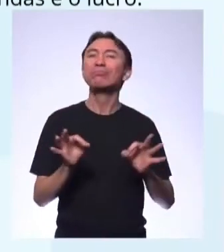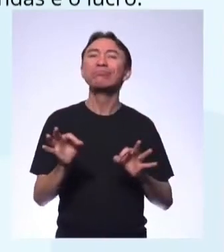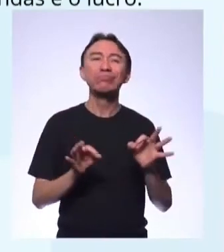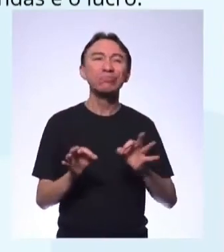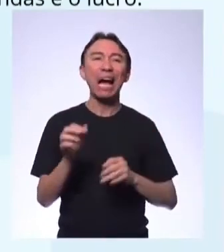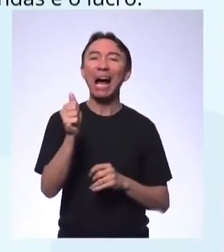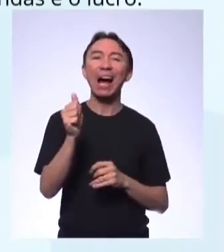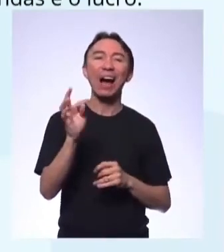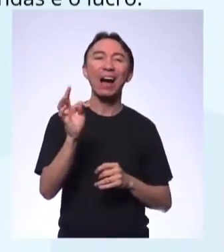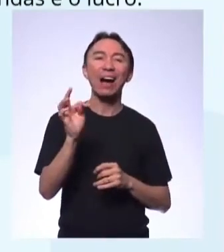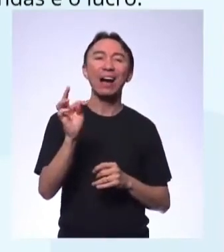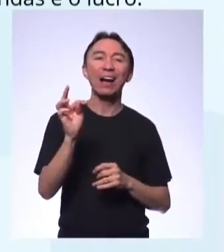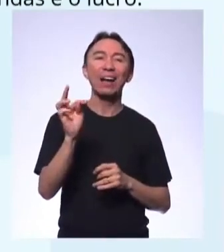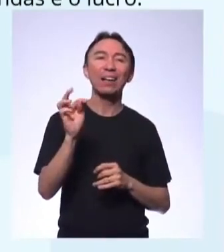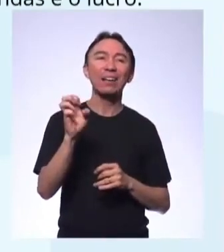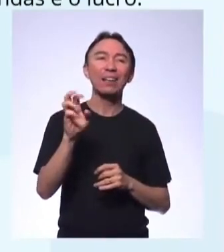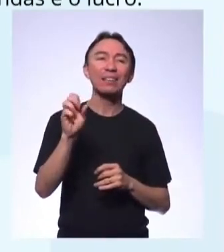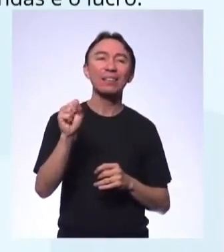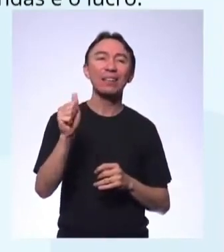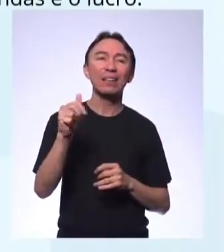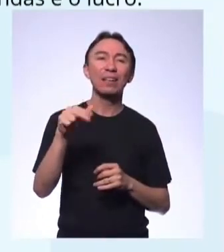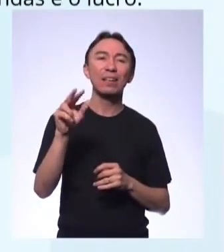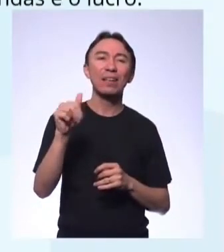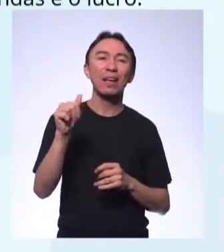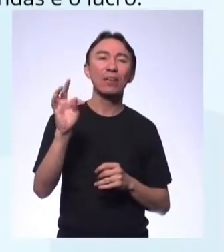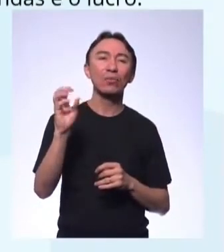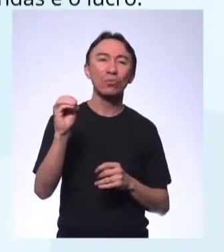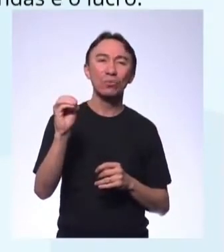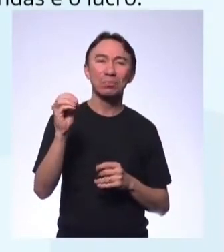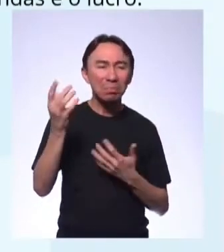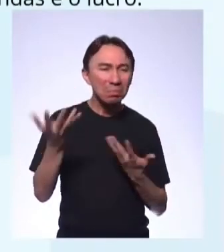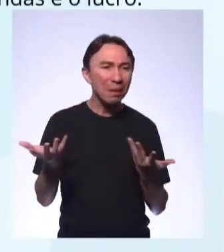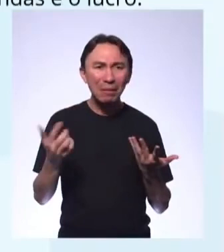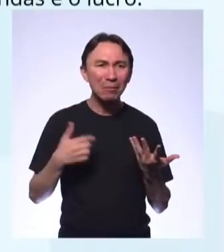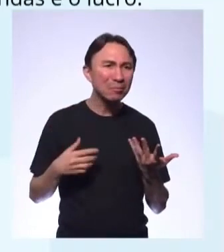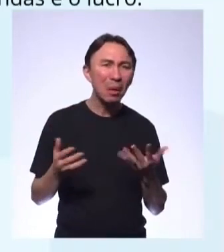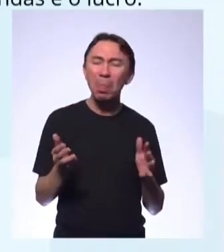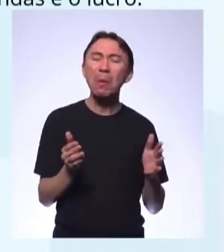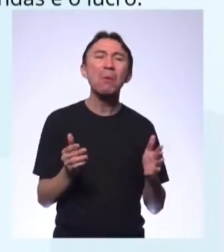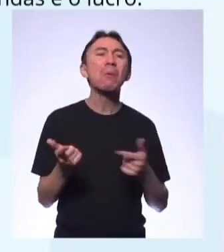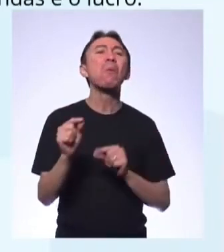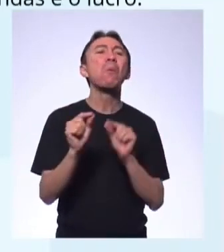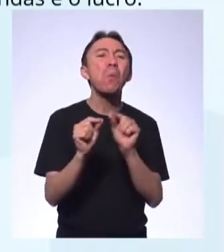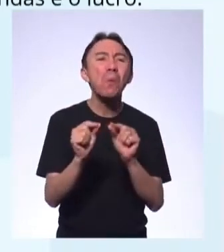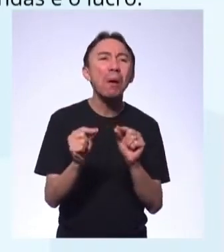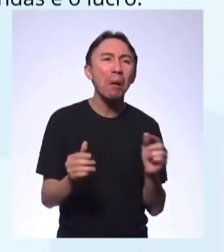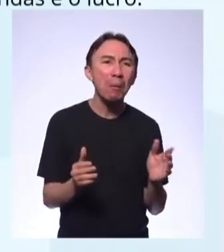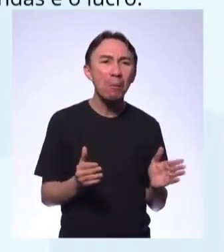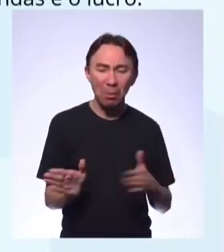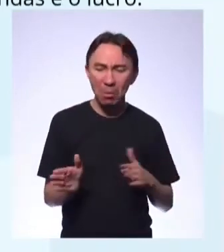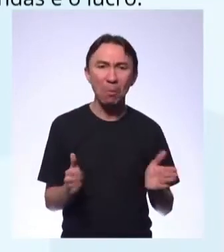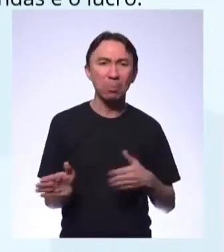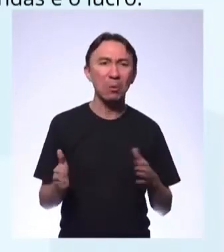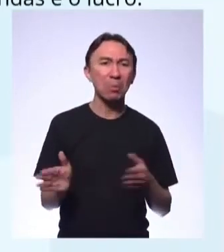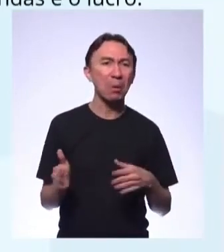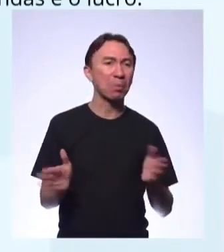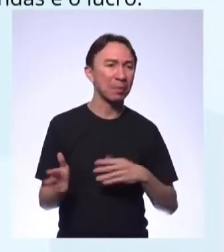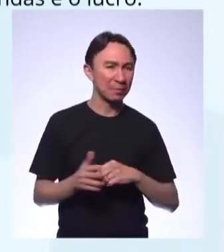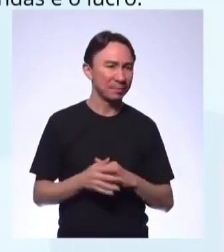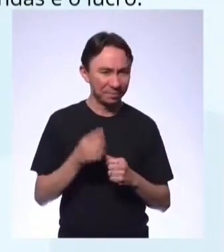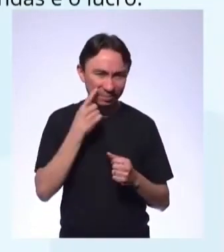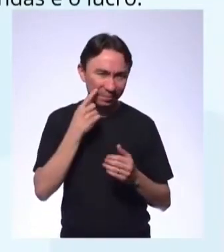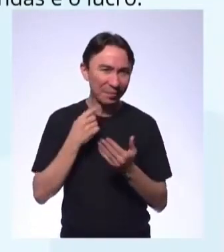dos meios de produção e da matéria-prima. Professor, o que é meio de produção? Vamos analisar essa obra aí, que é uma obra do